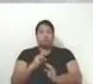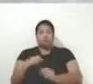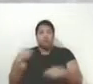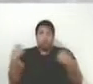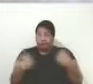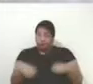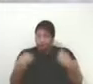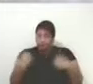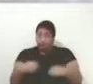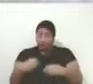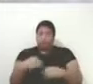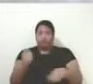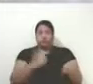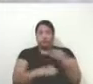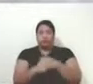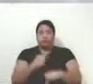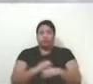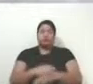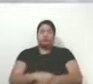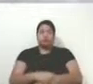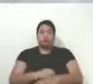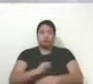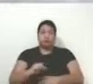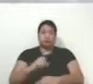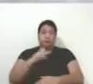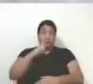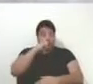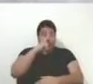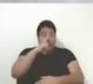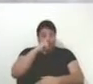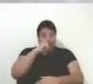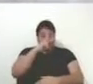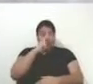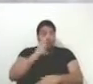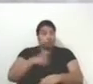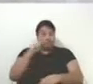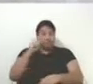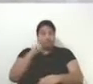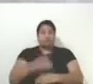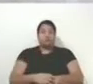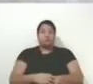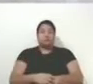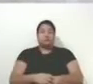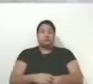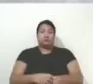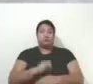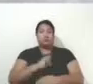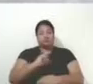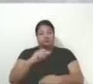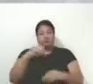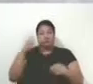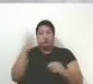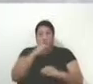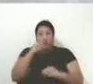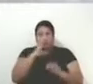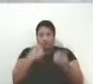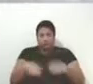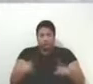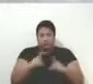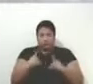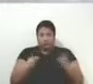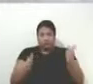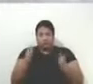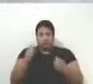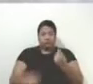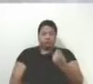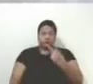a gravidade, o risco, iria trocar emergencialmente. Só se não fosse emergencial, levaria o tempo de 120 dias.